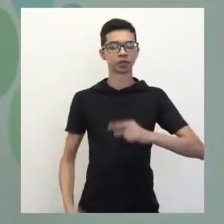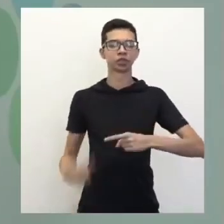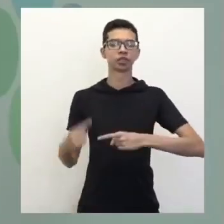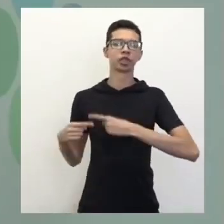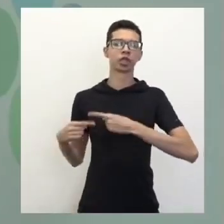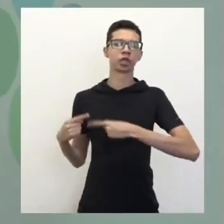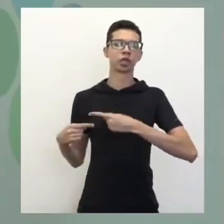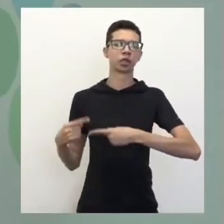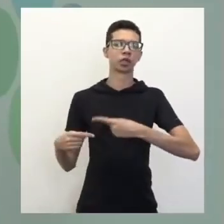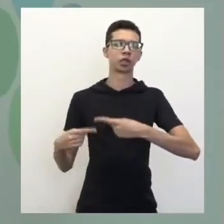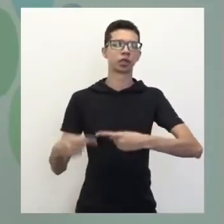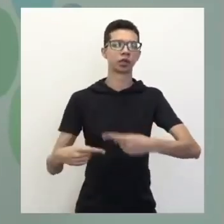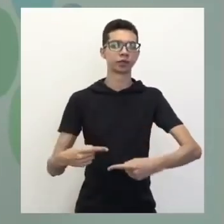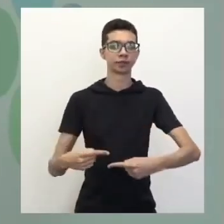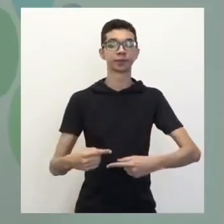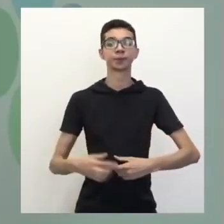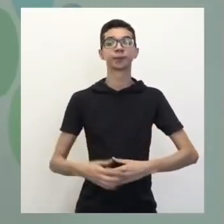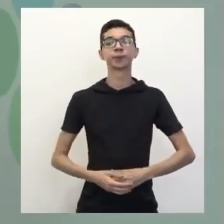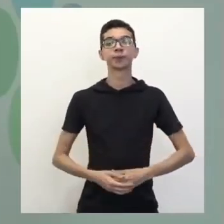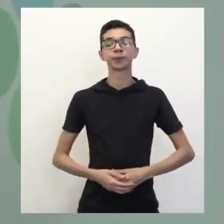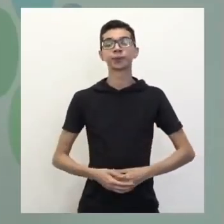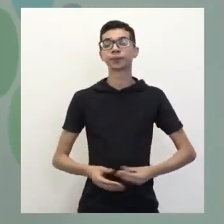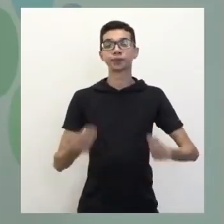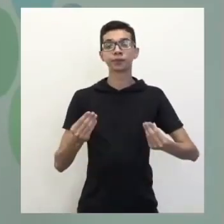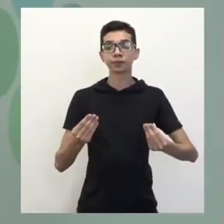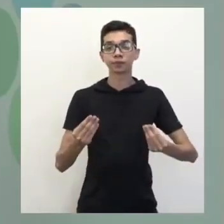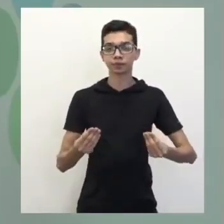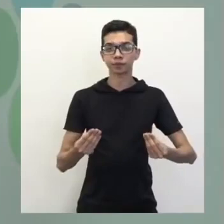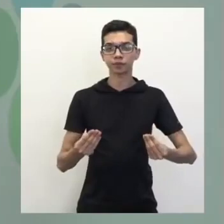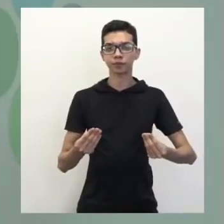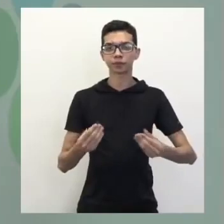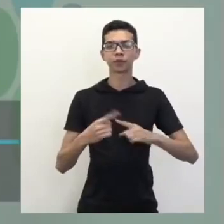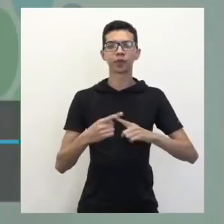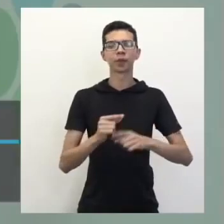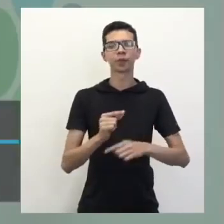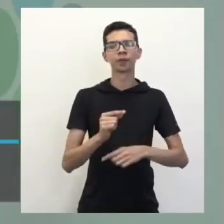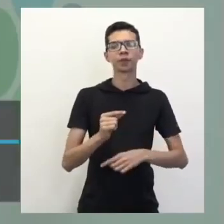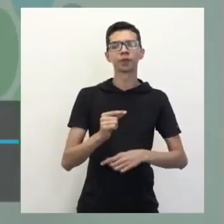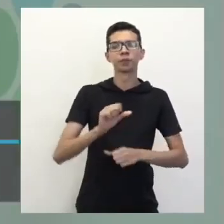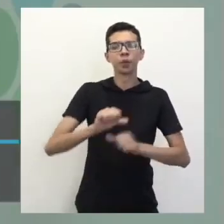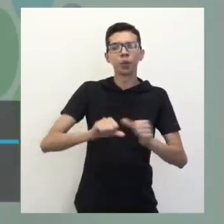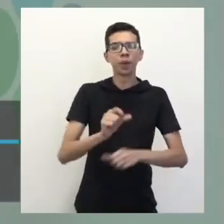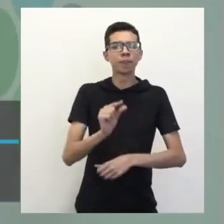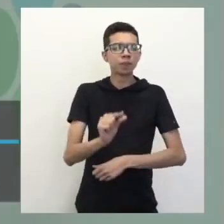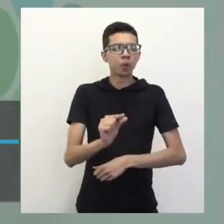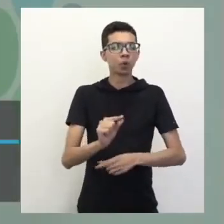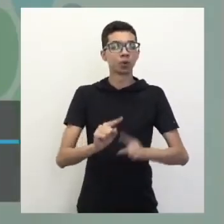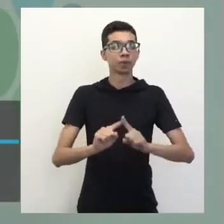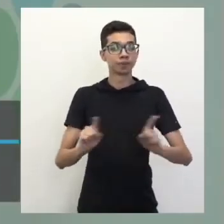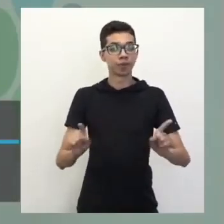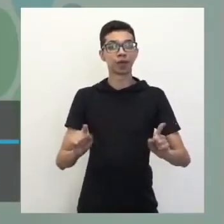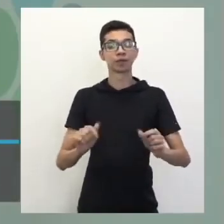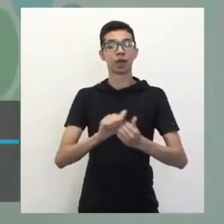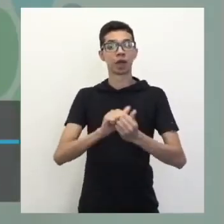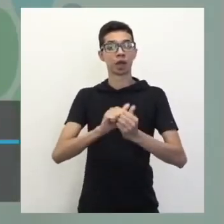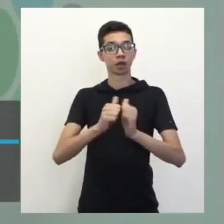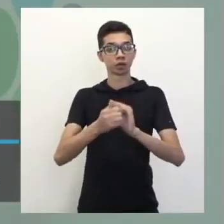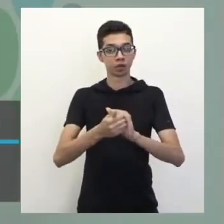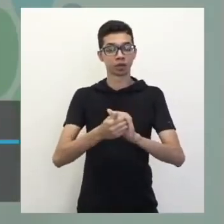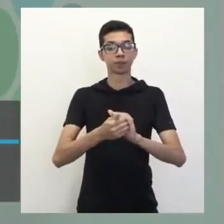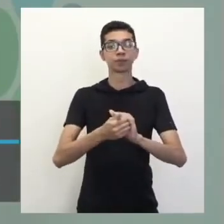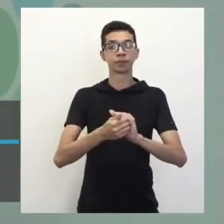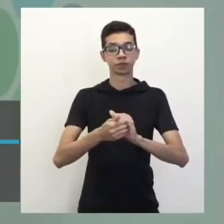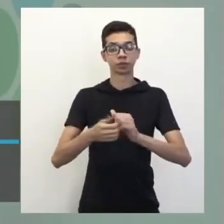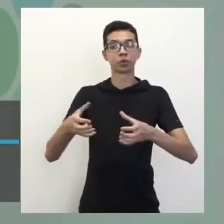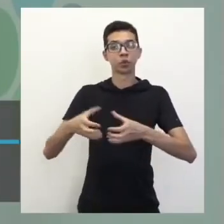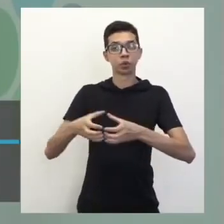em geração dentro das espécies, porque elas são pequenas alterações que contribuem para uma maior adaptação da